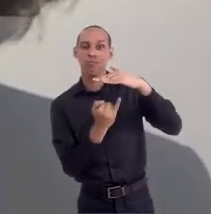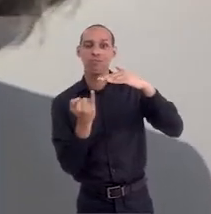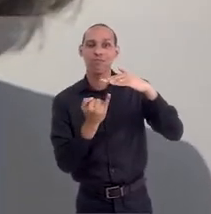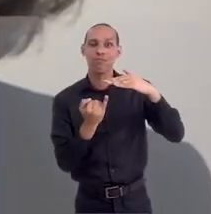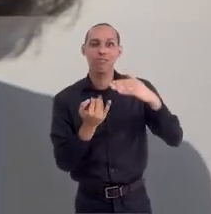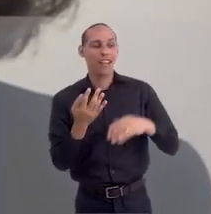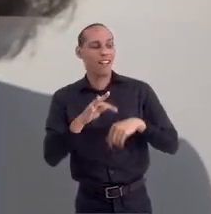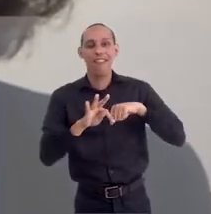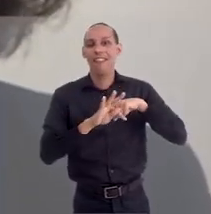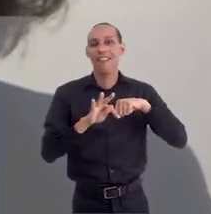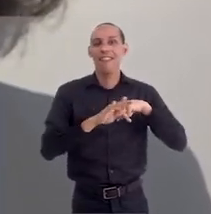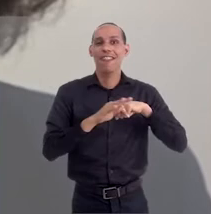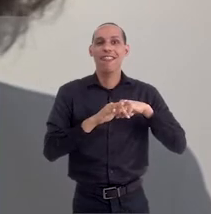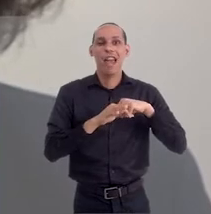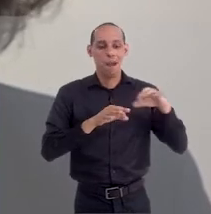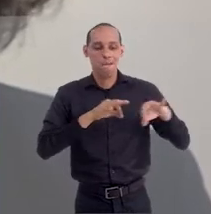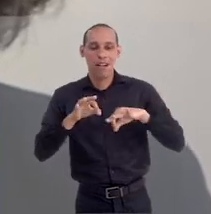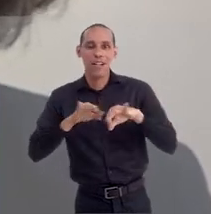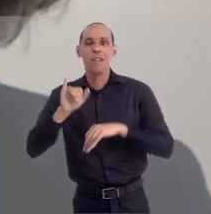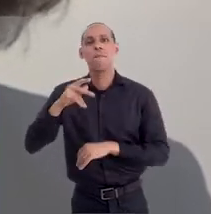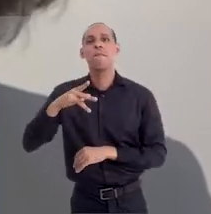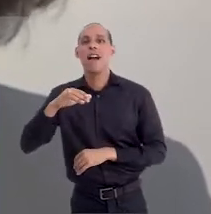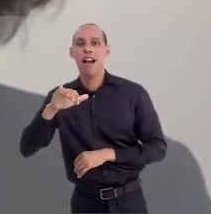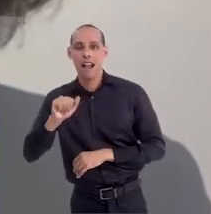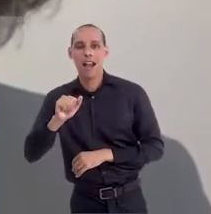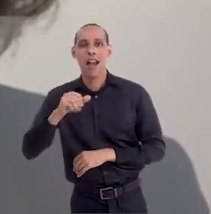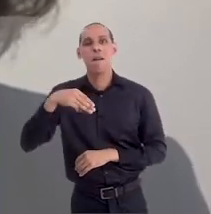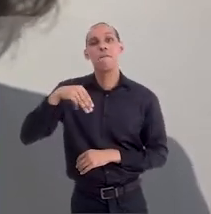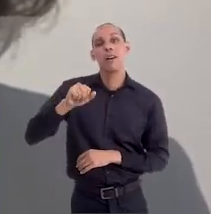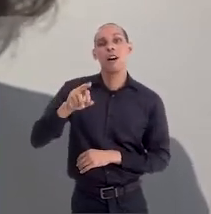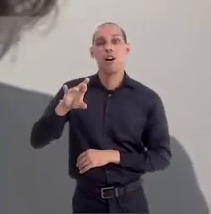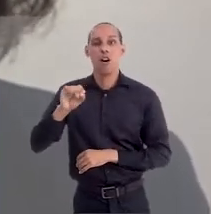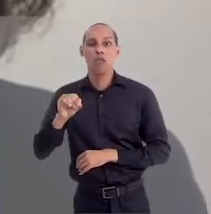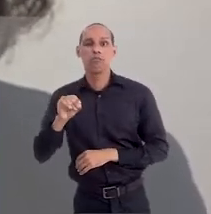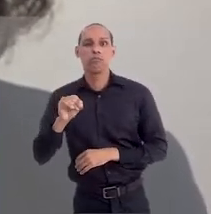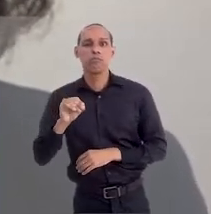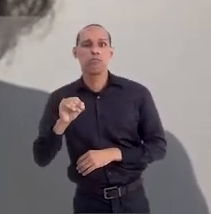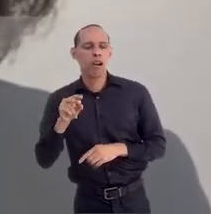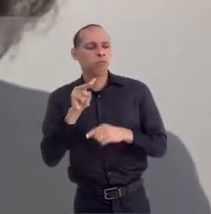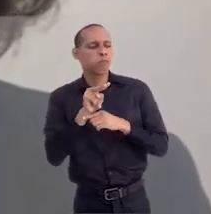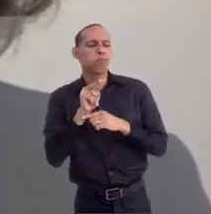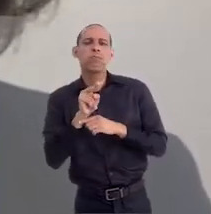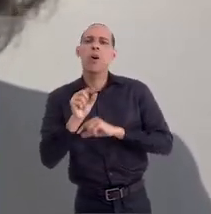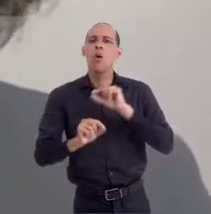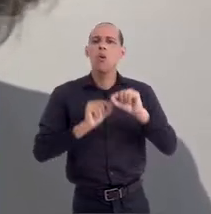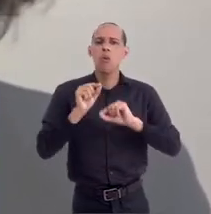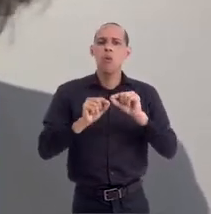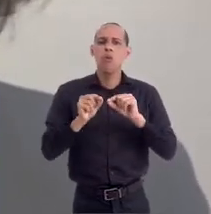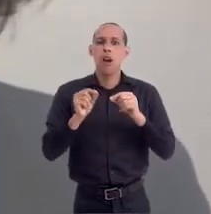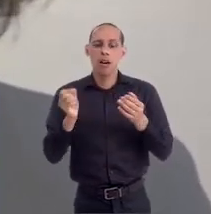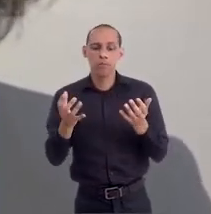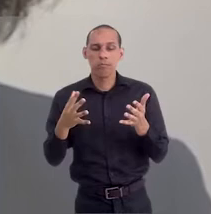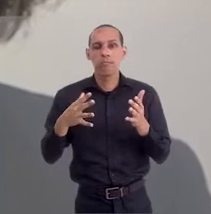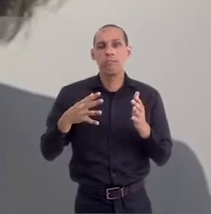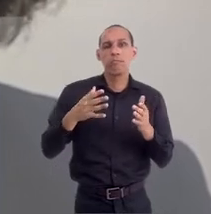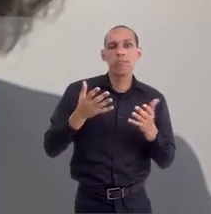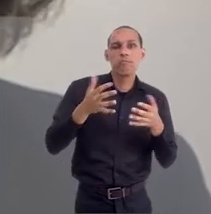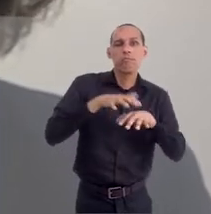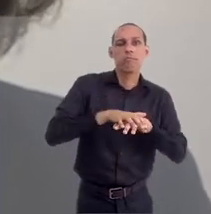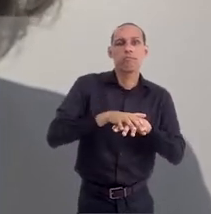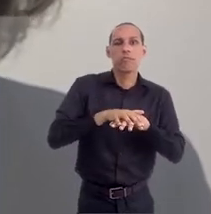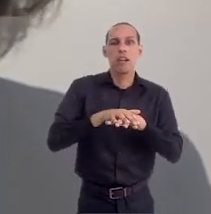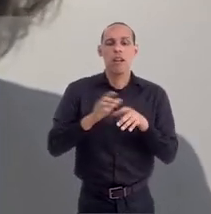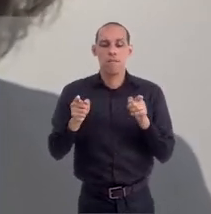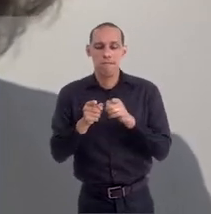Brasil, o técnico de planejamento e pesquisa do IPEA, Mauro Odo, defende a inclusão das micro e pequenas empresas